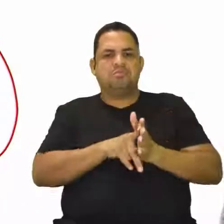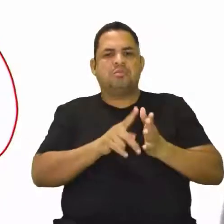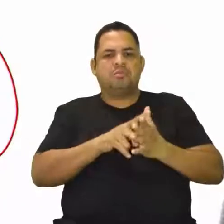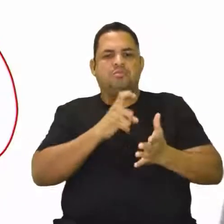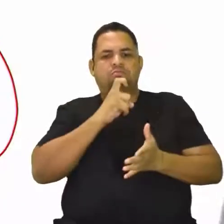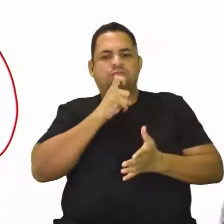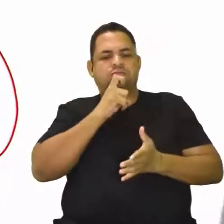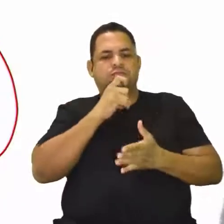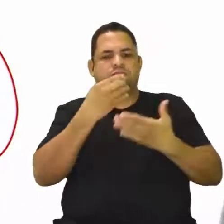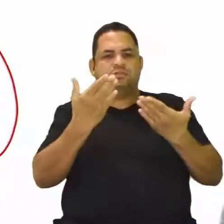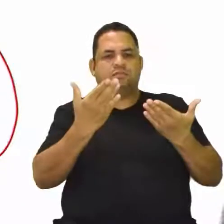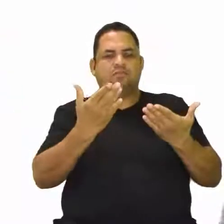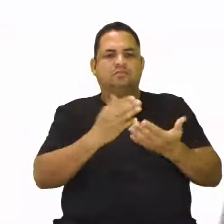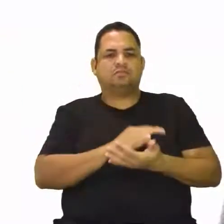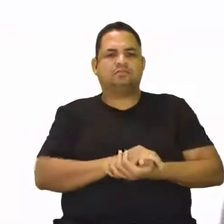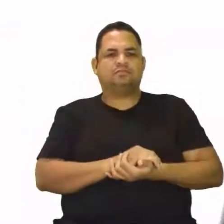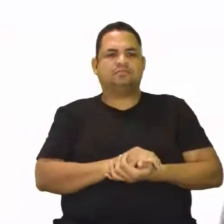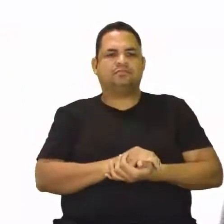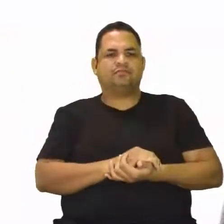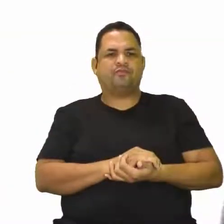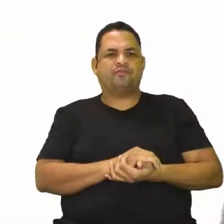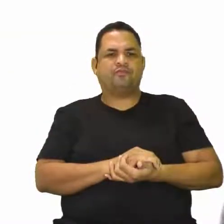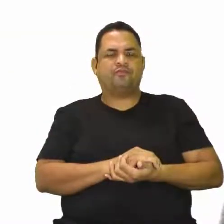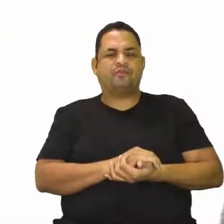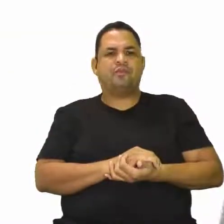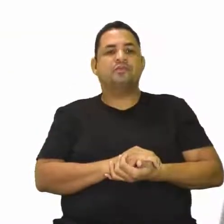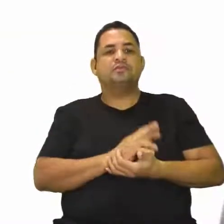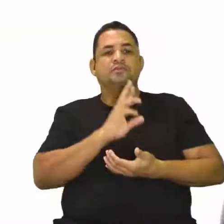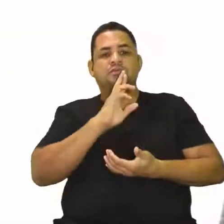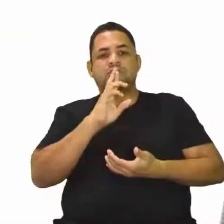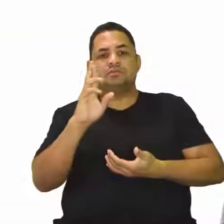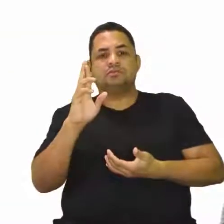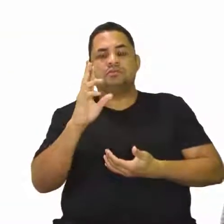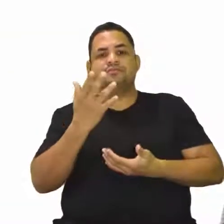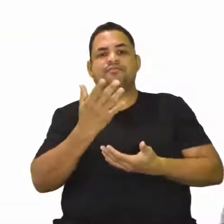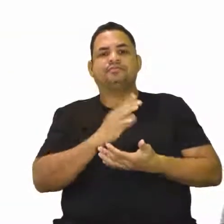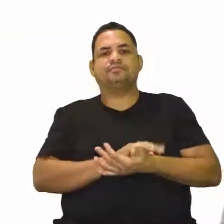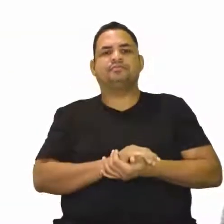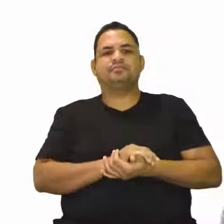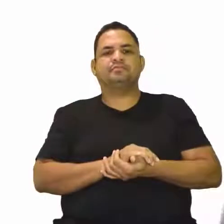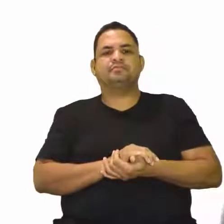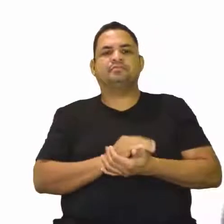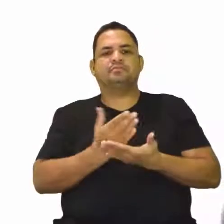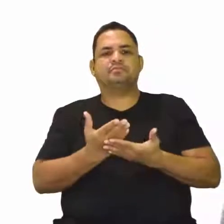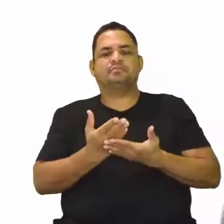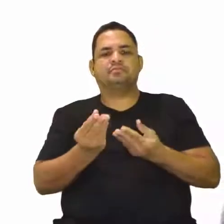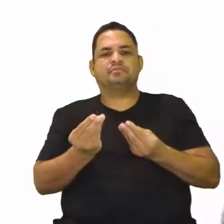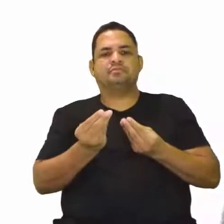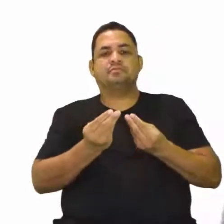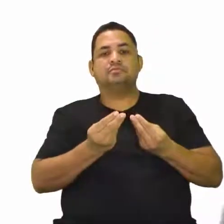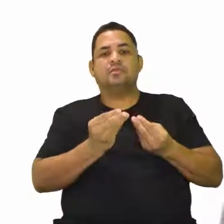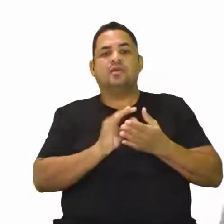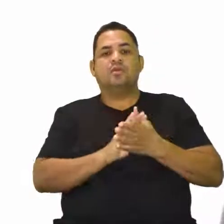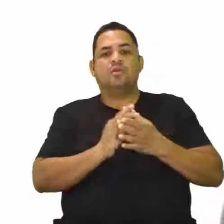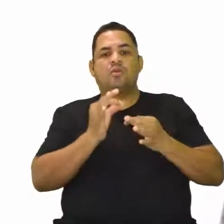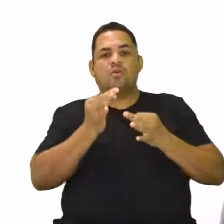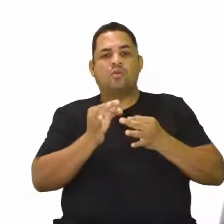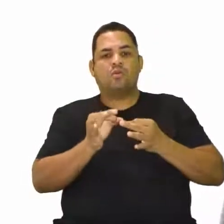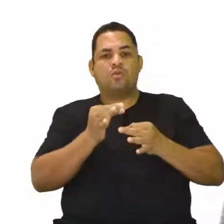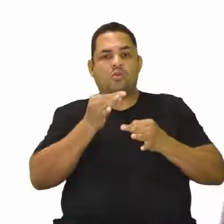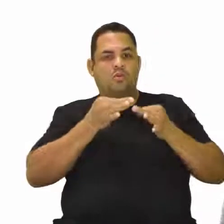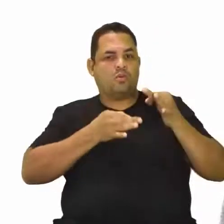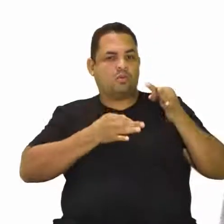a incluindo né Vamos lá os soviéticos receberam ordem de